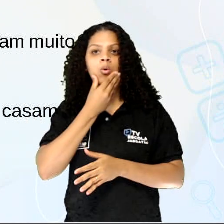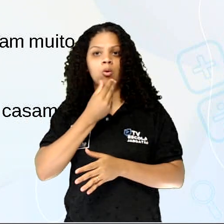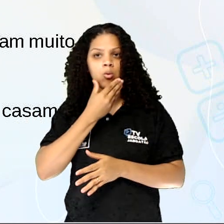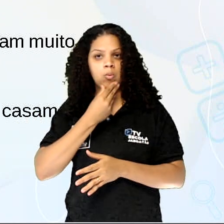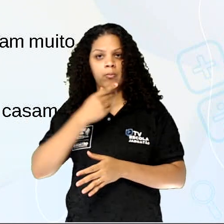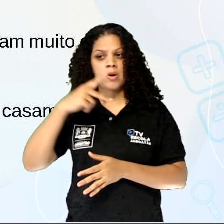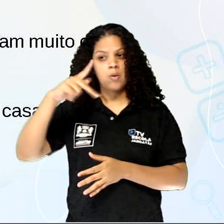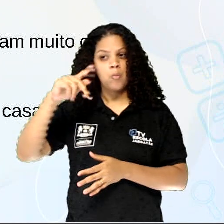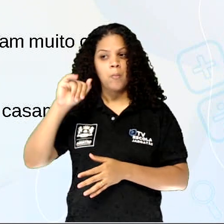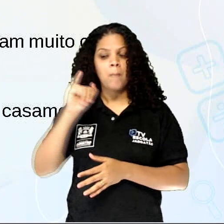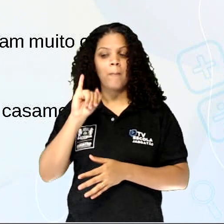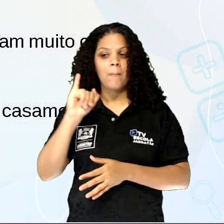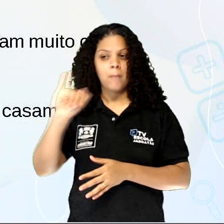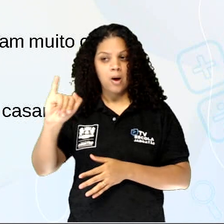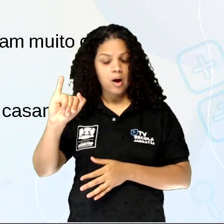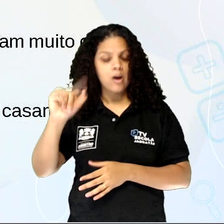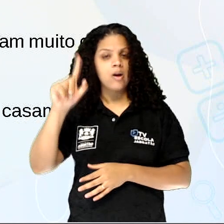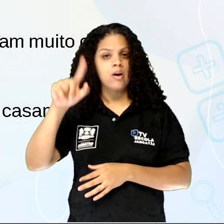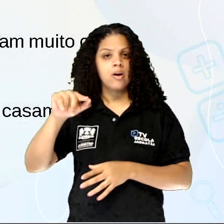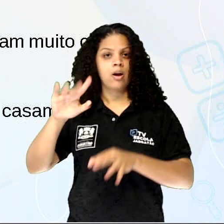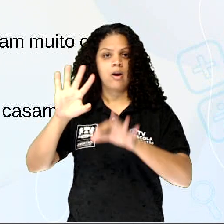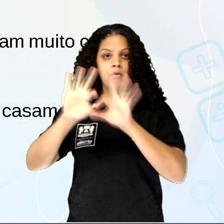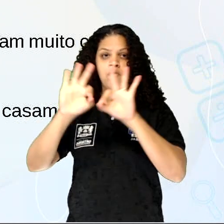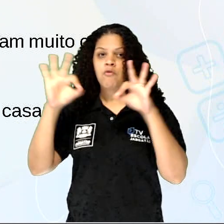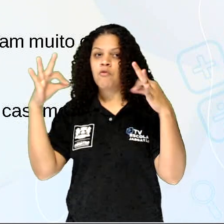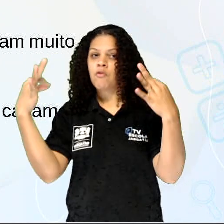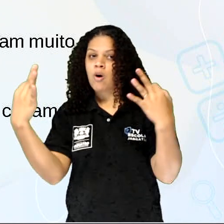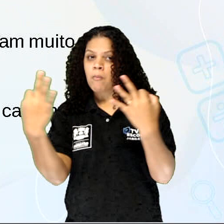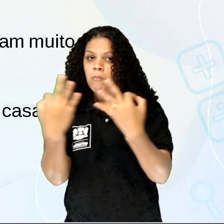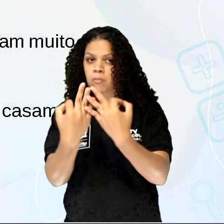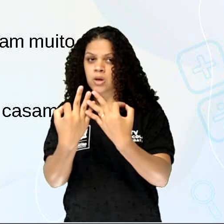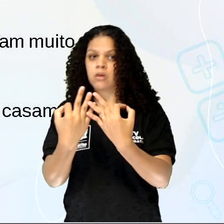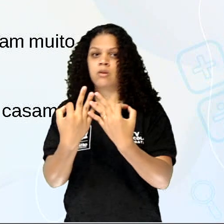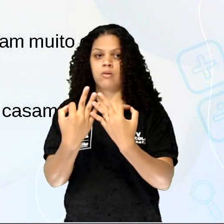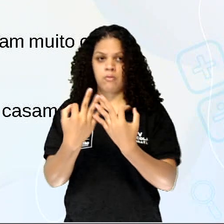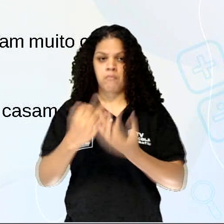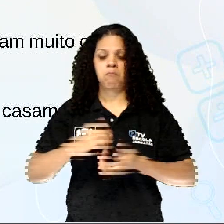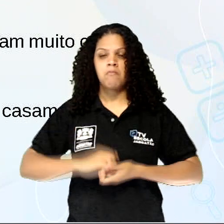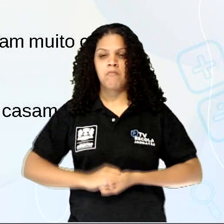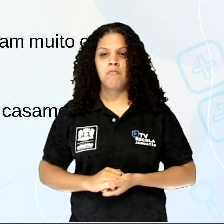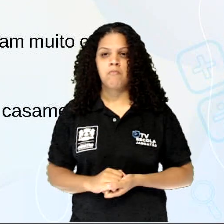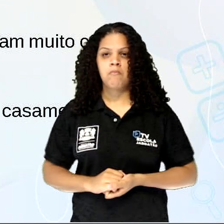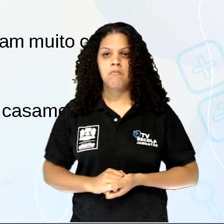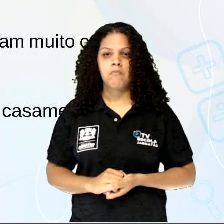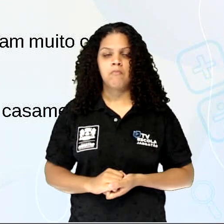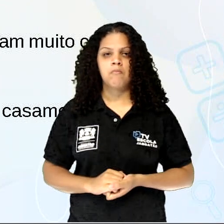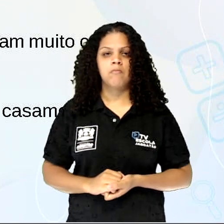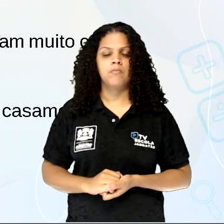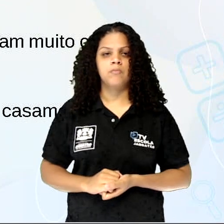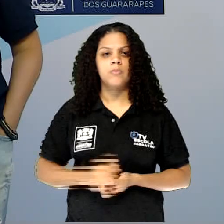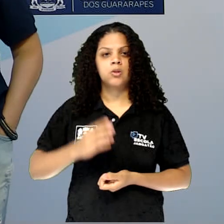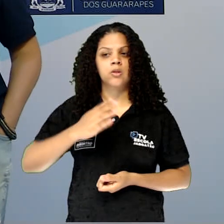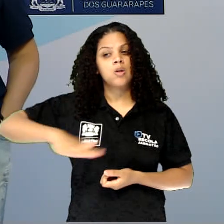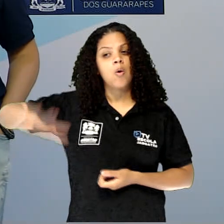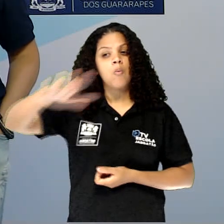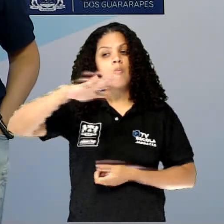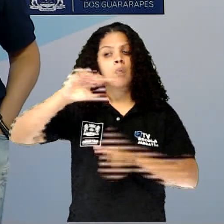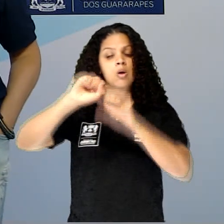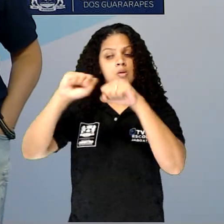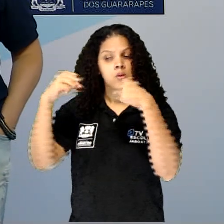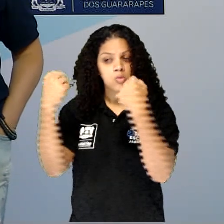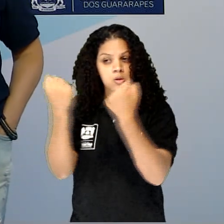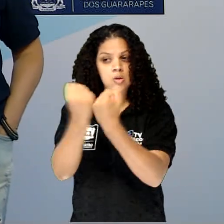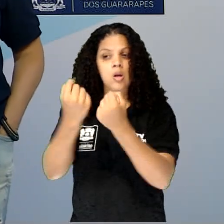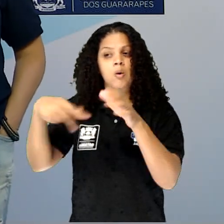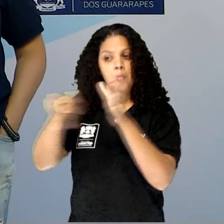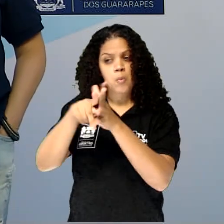o pater familias. A gente pode dizer que a sociedade romana, assim como a